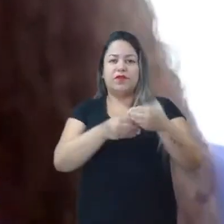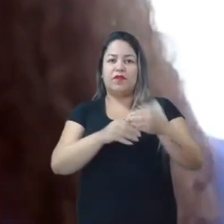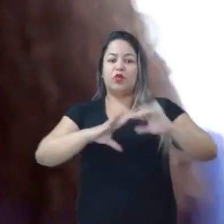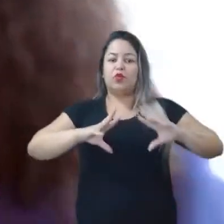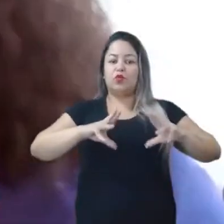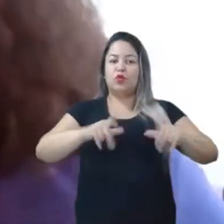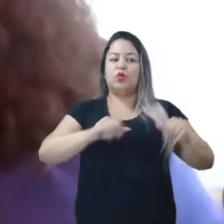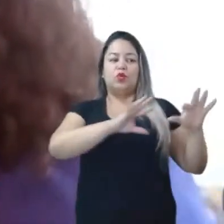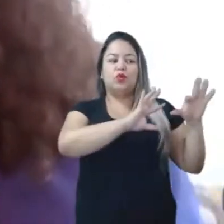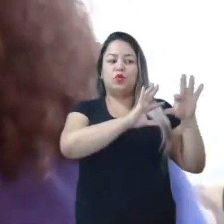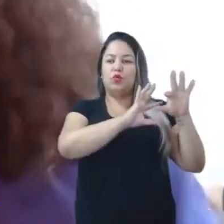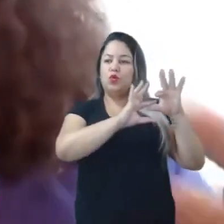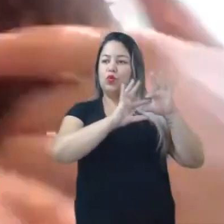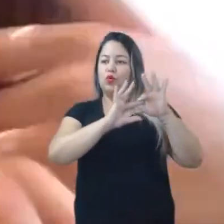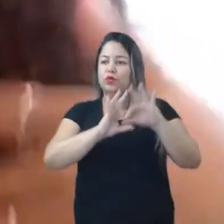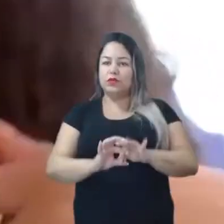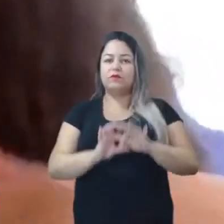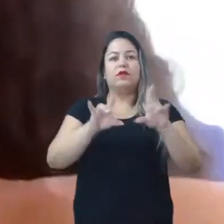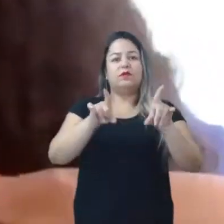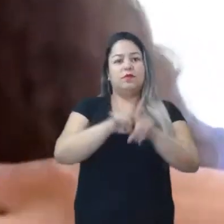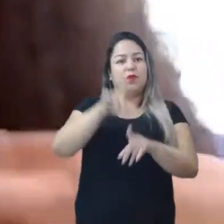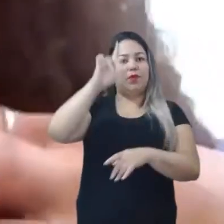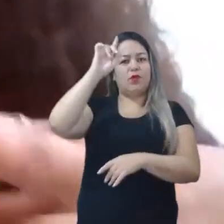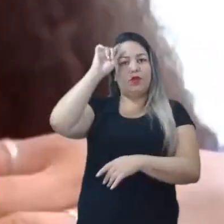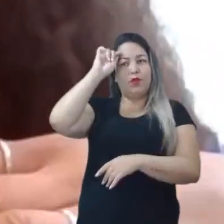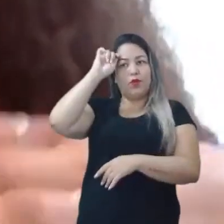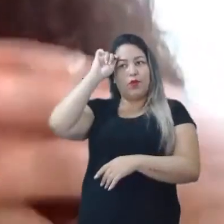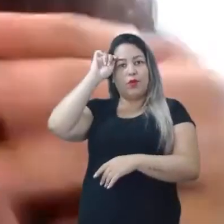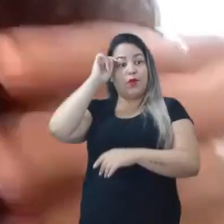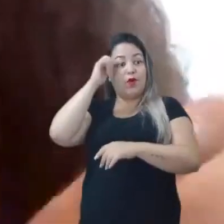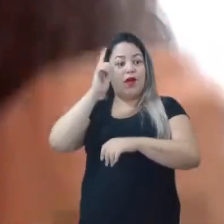todo um contexto que passa pelo racismo